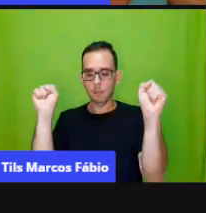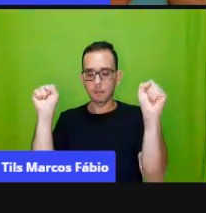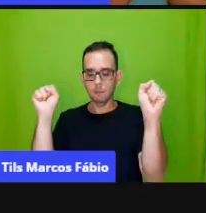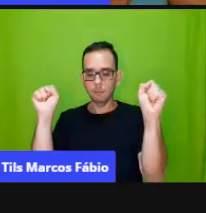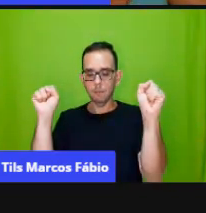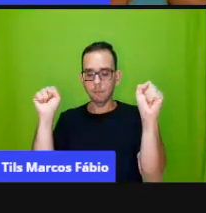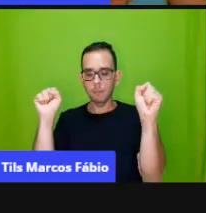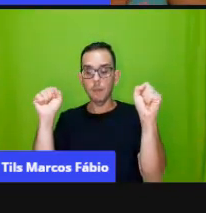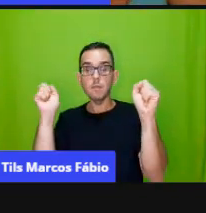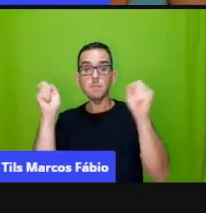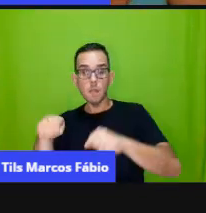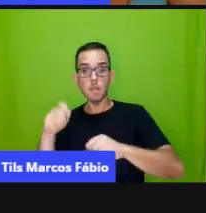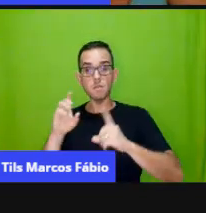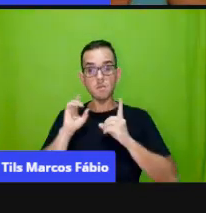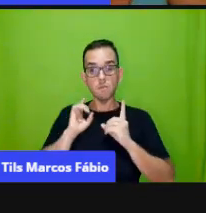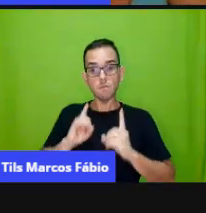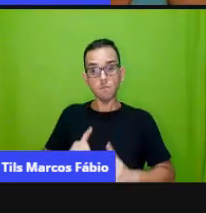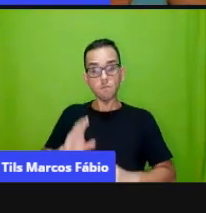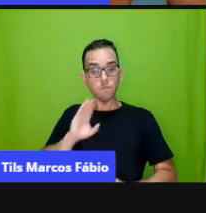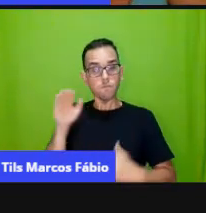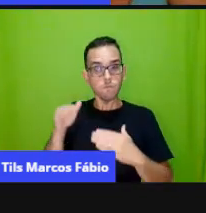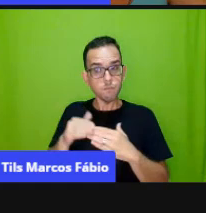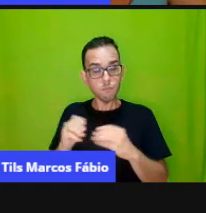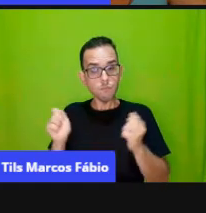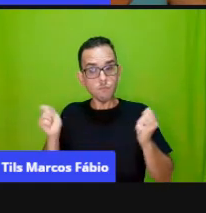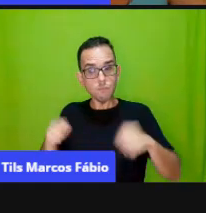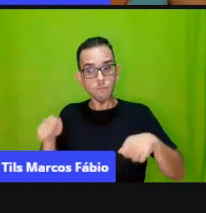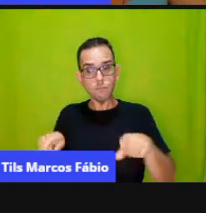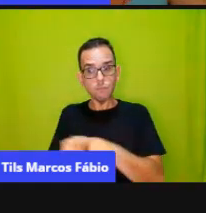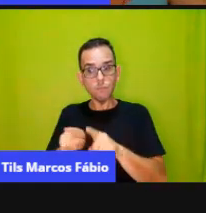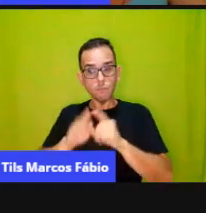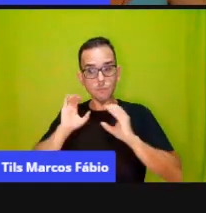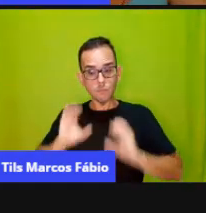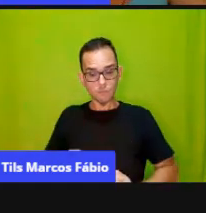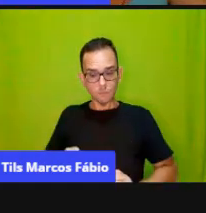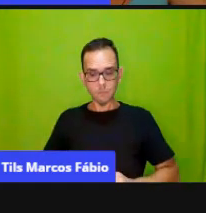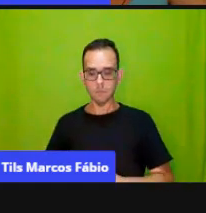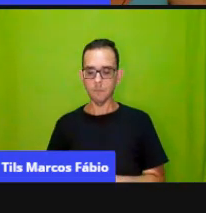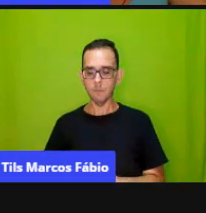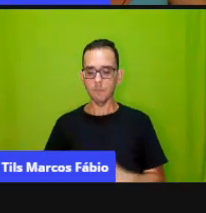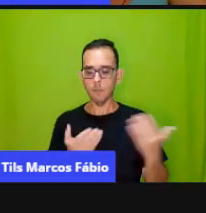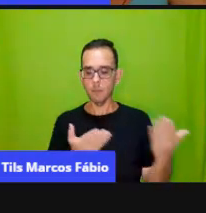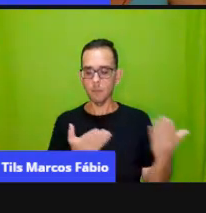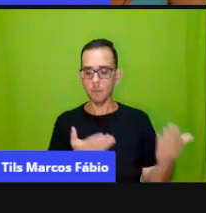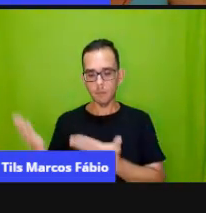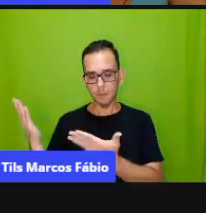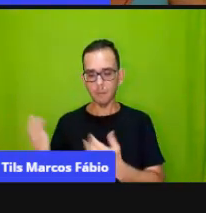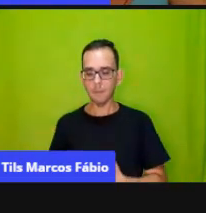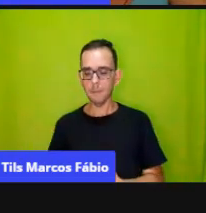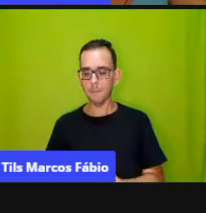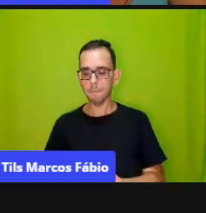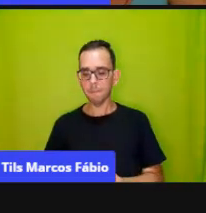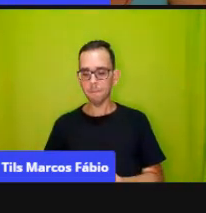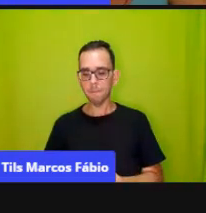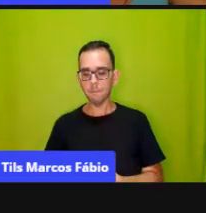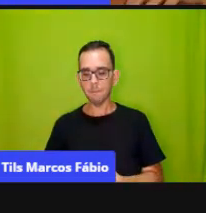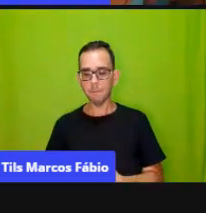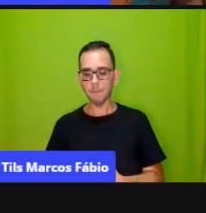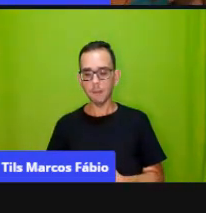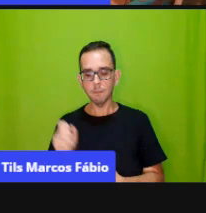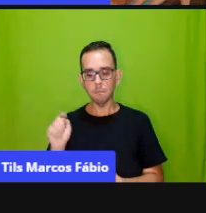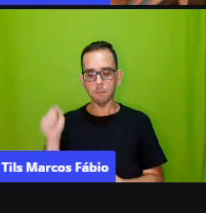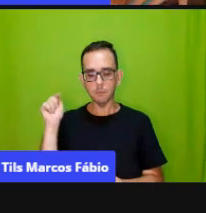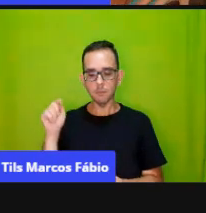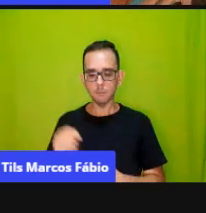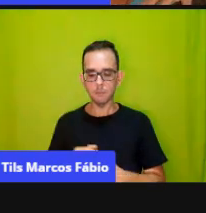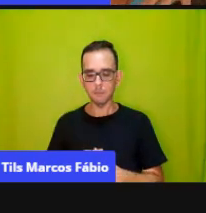os seus comportamentos, as suas características e capacidades naturais. O próximo. Então, dá mais um clique. Fazendo